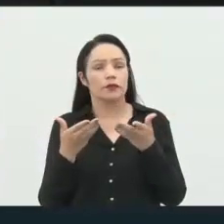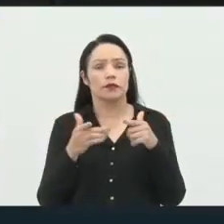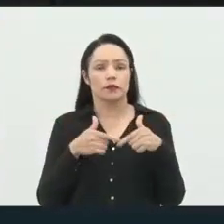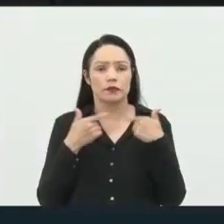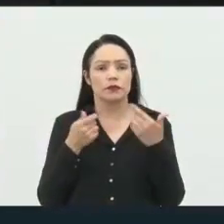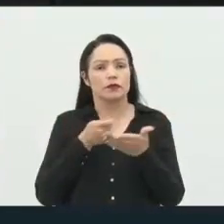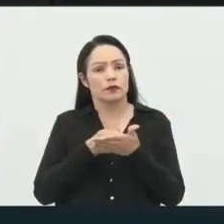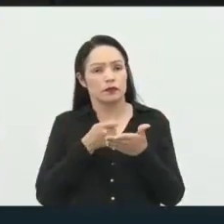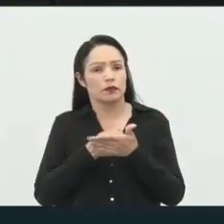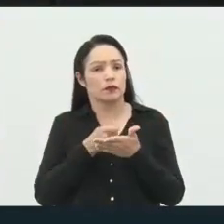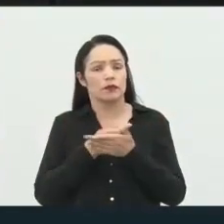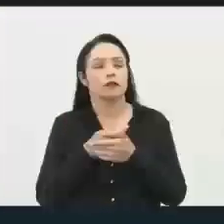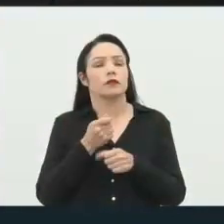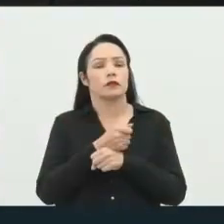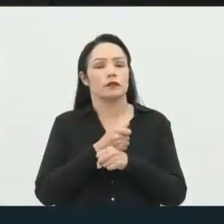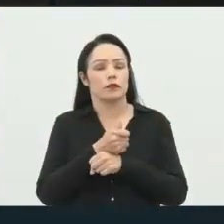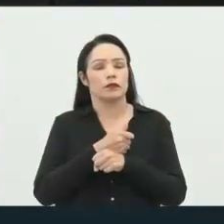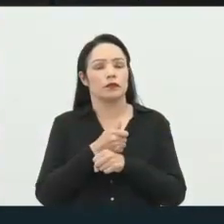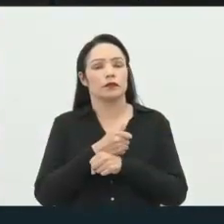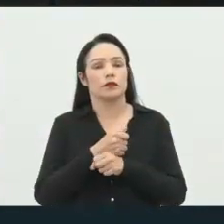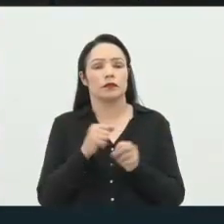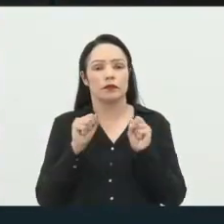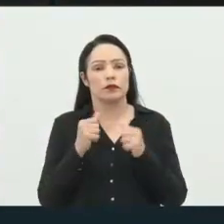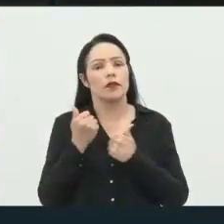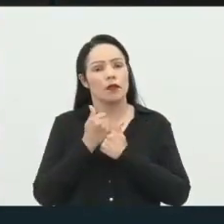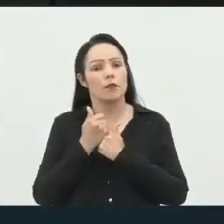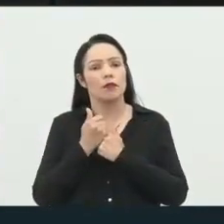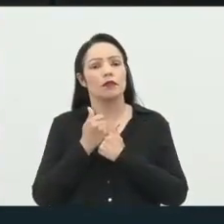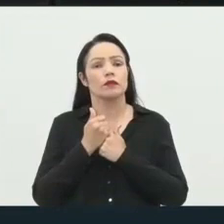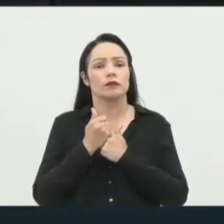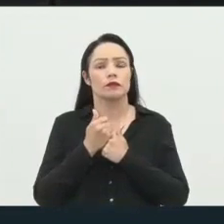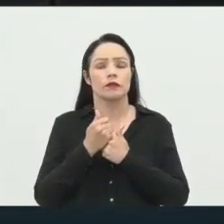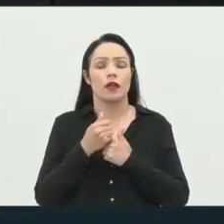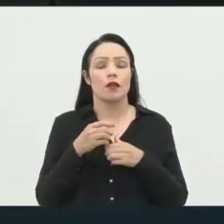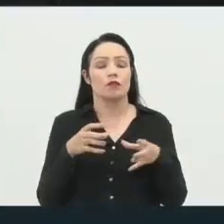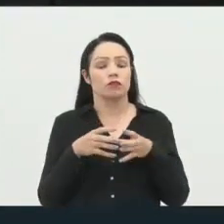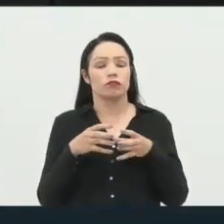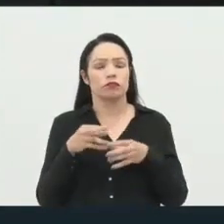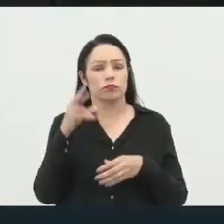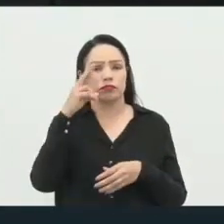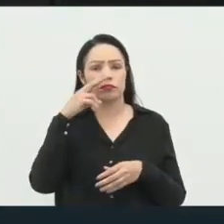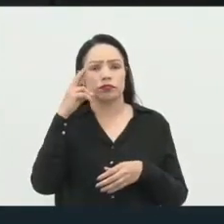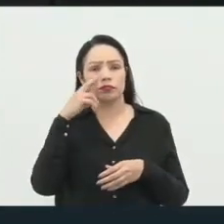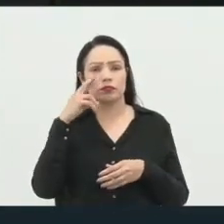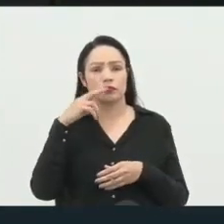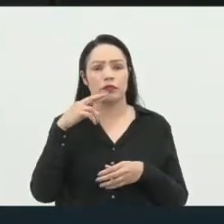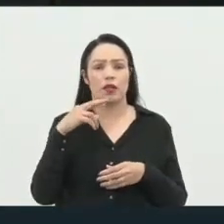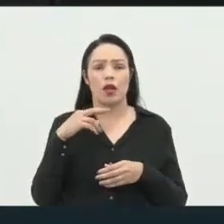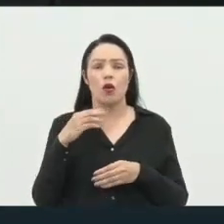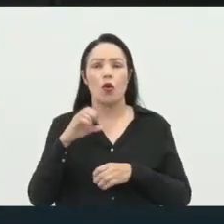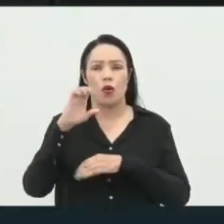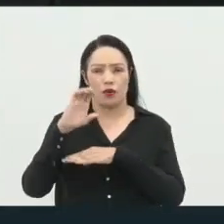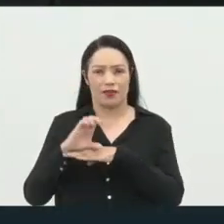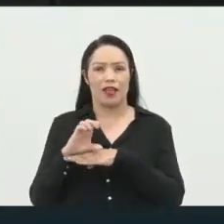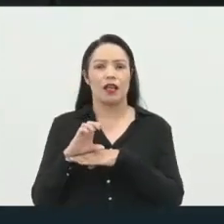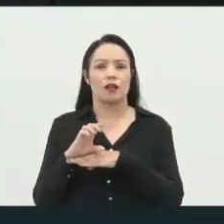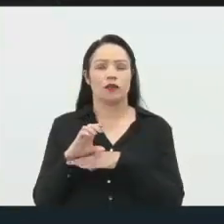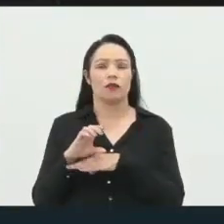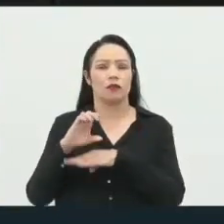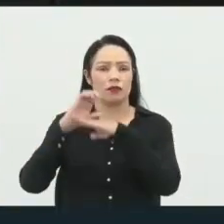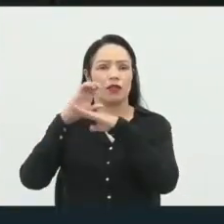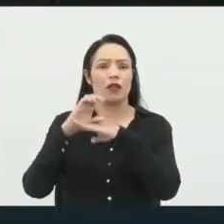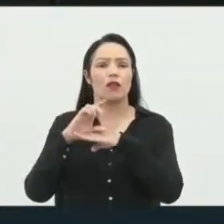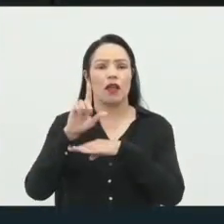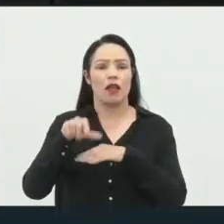para que ela apoiasse porque ela como órgão fiscalizador os conselhos é formado pela lei